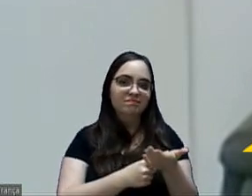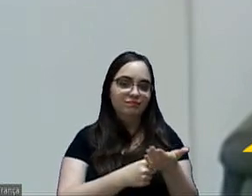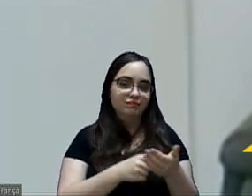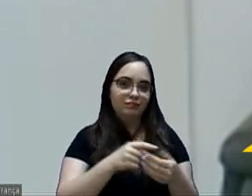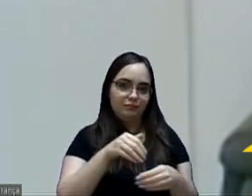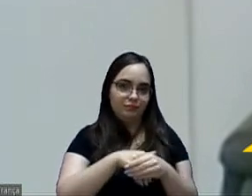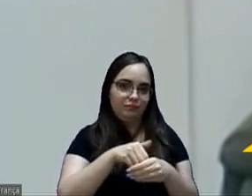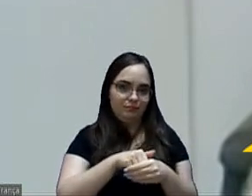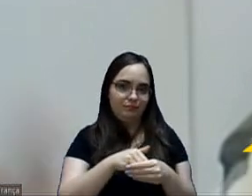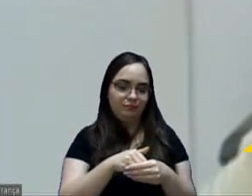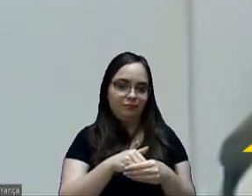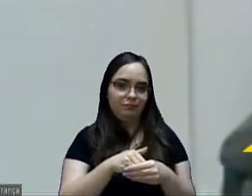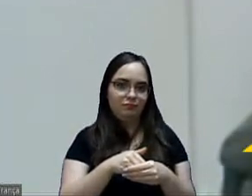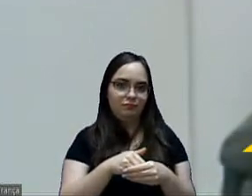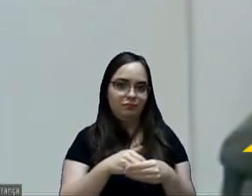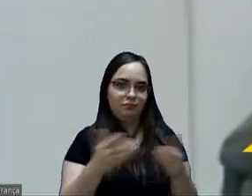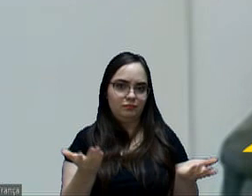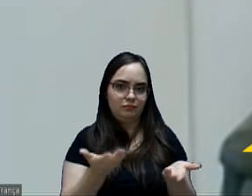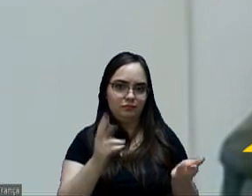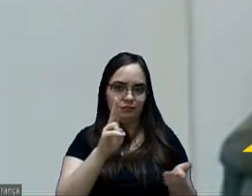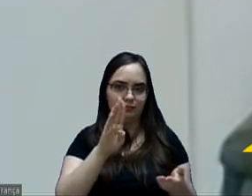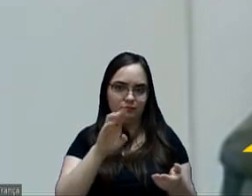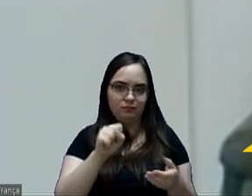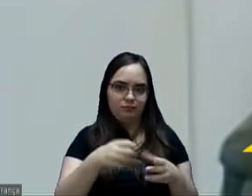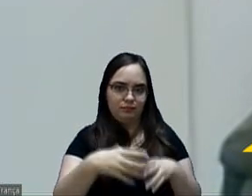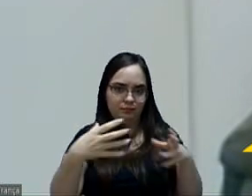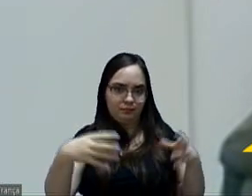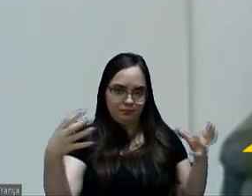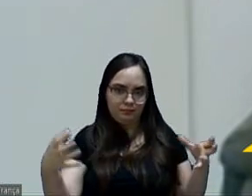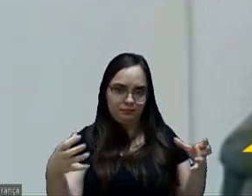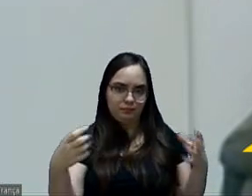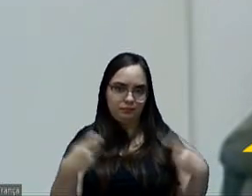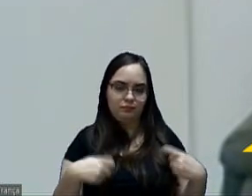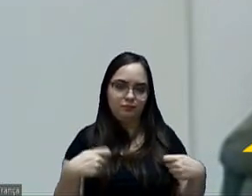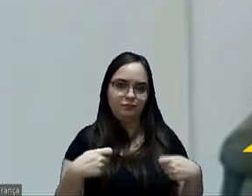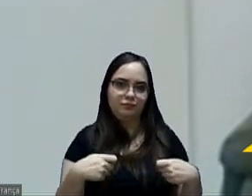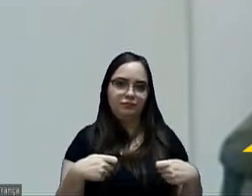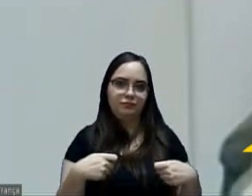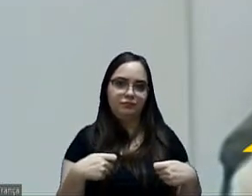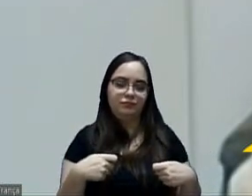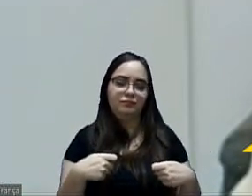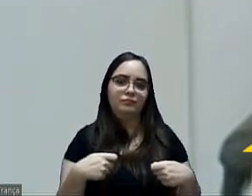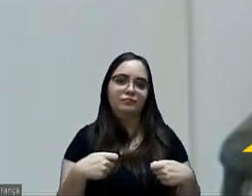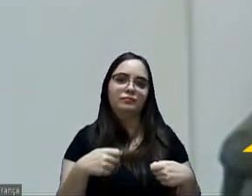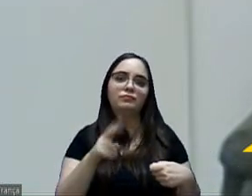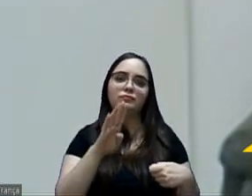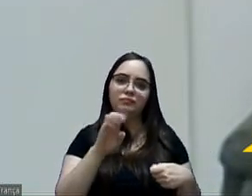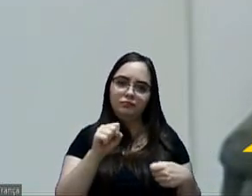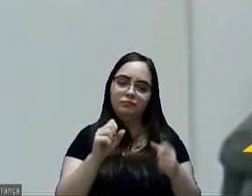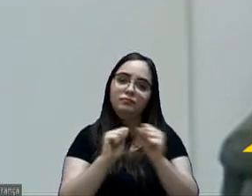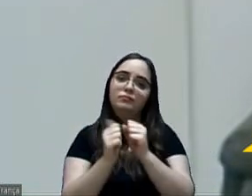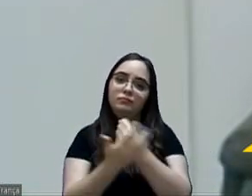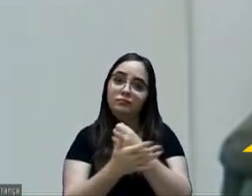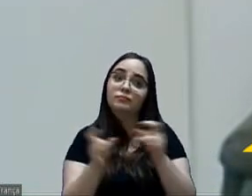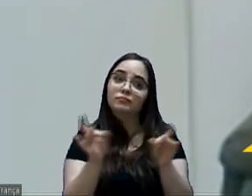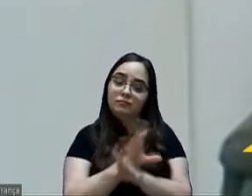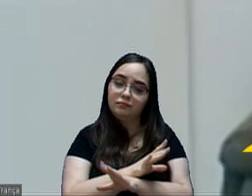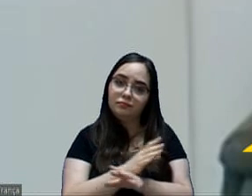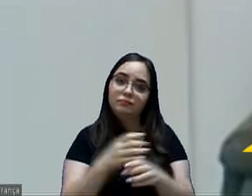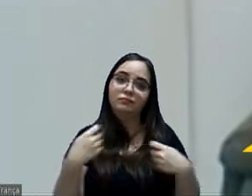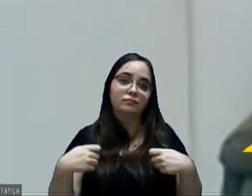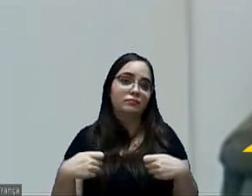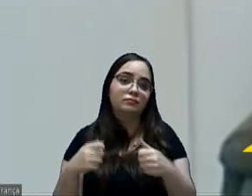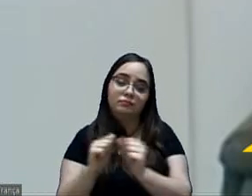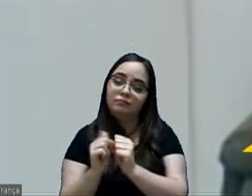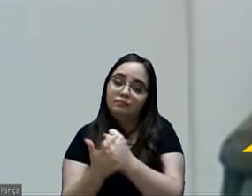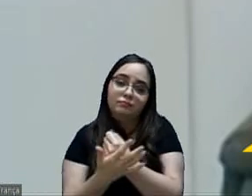que é hora de estar ampliando atendimento de UBS para quê? Para atender? É promessa política? Deixa para atender a hora que passar a pandemia. É preciso